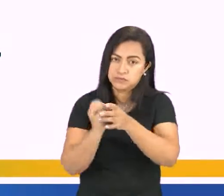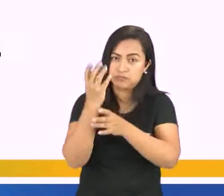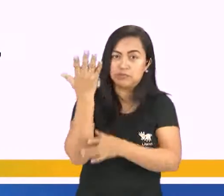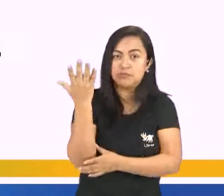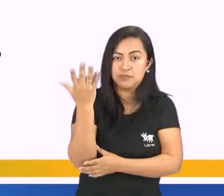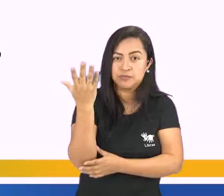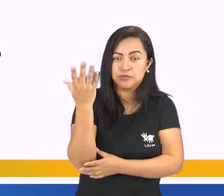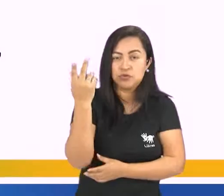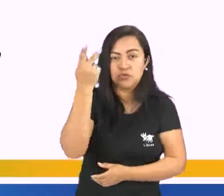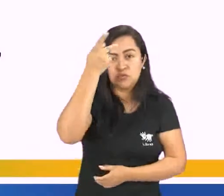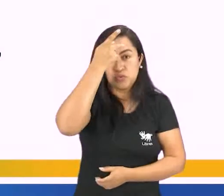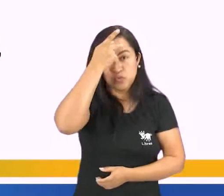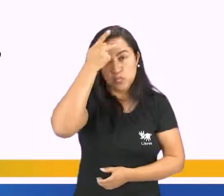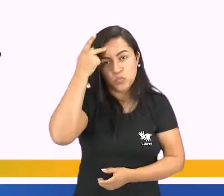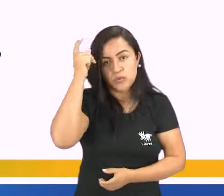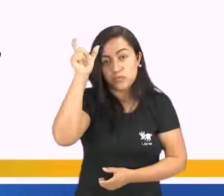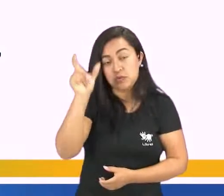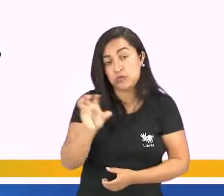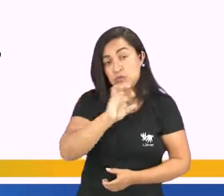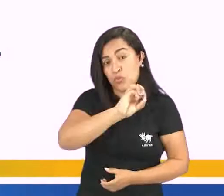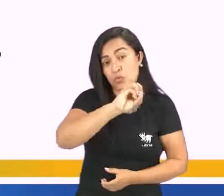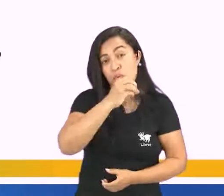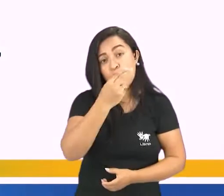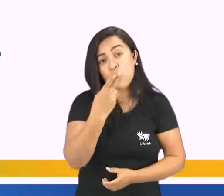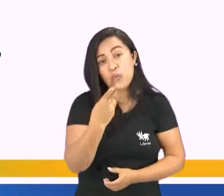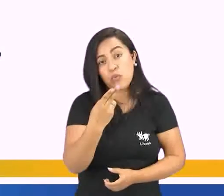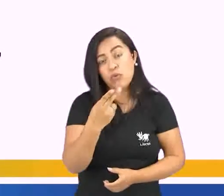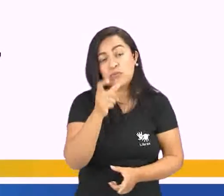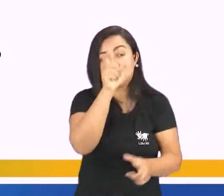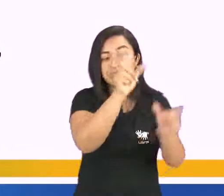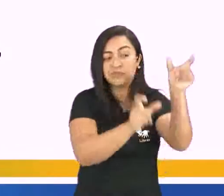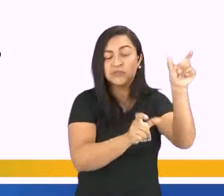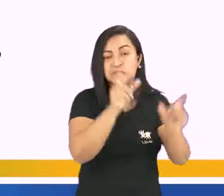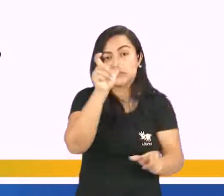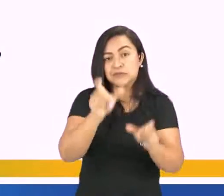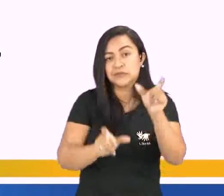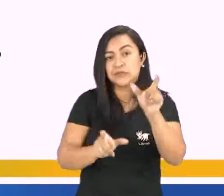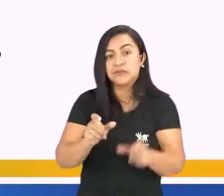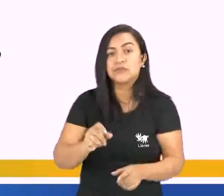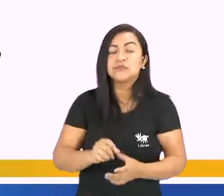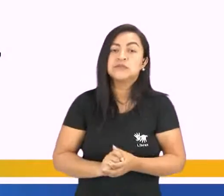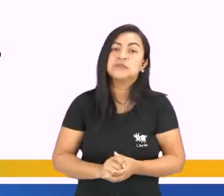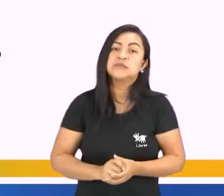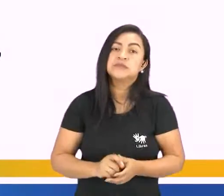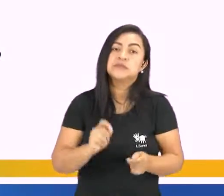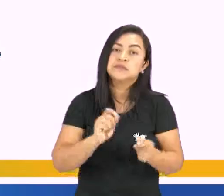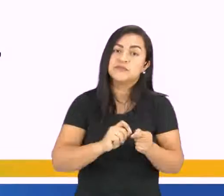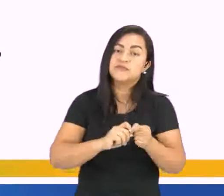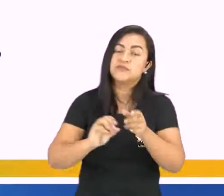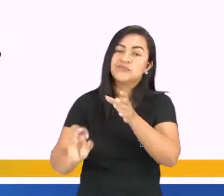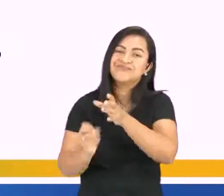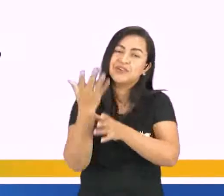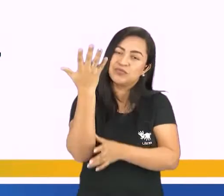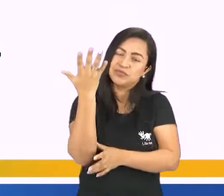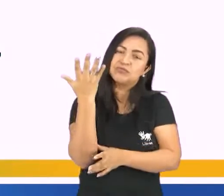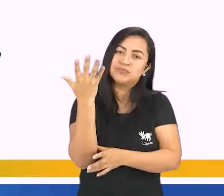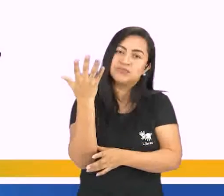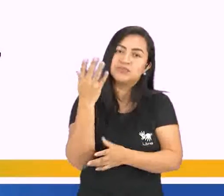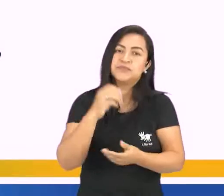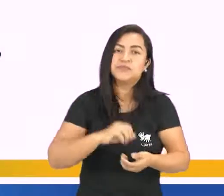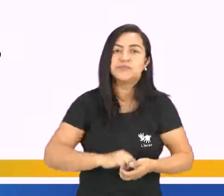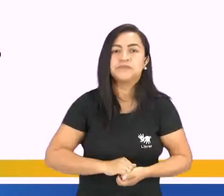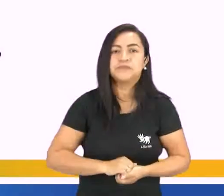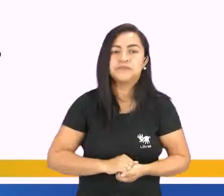un sujeto o grupo de personajes realiza una serie de acciones que tienen un